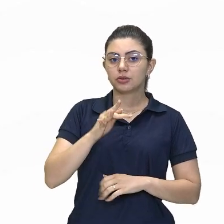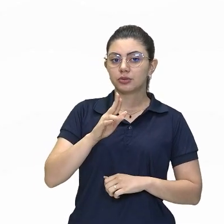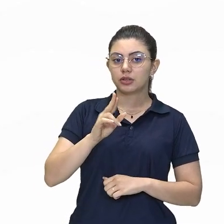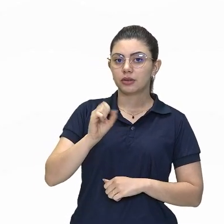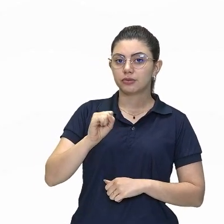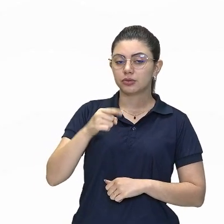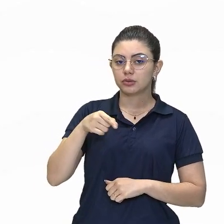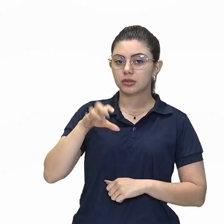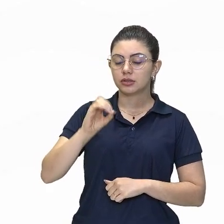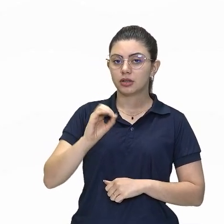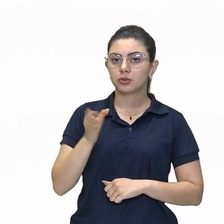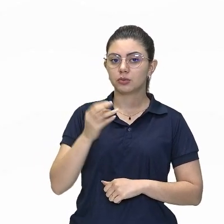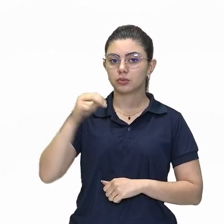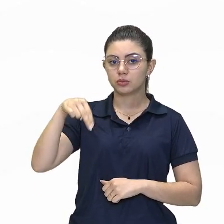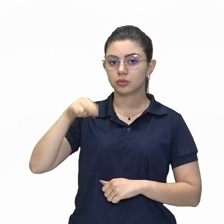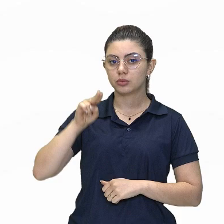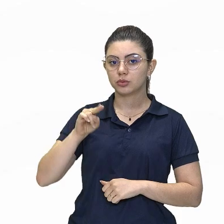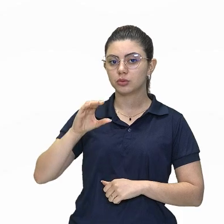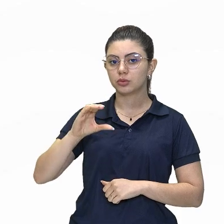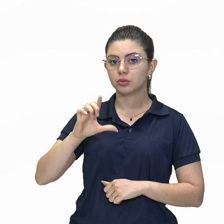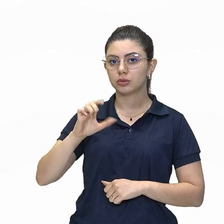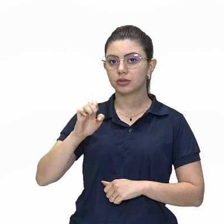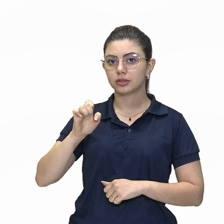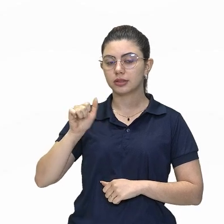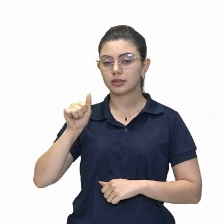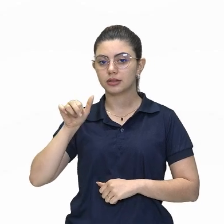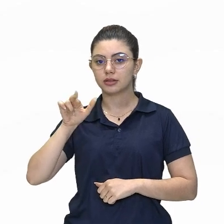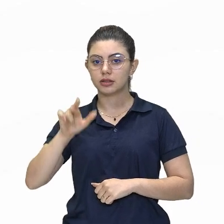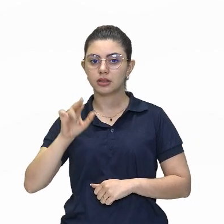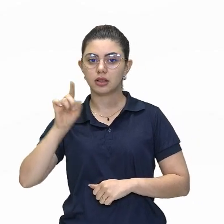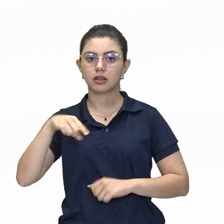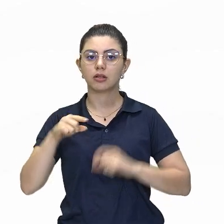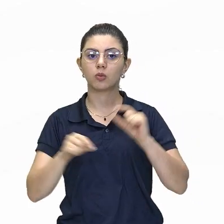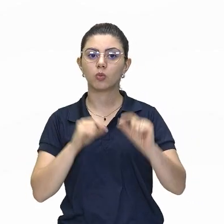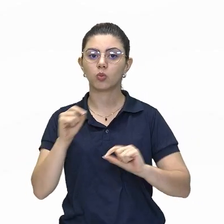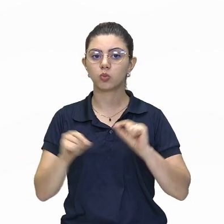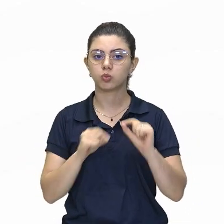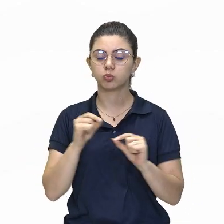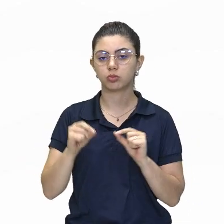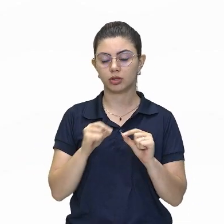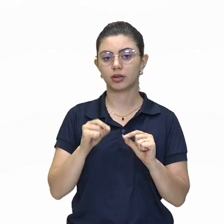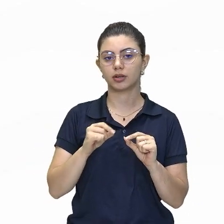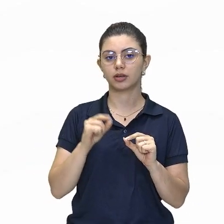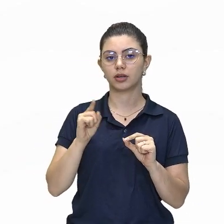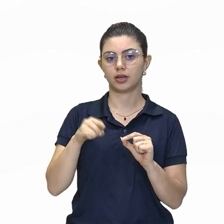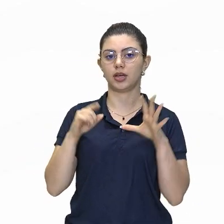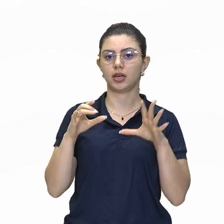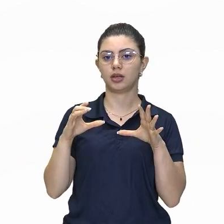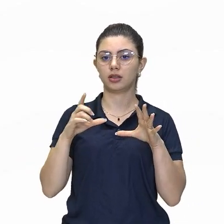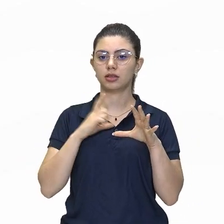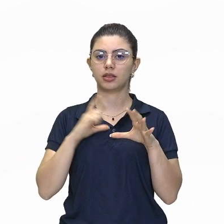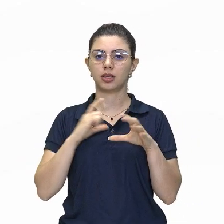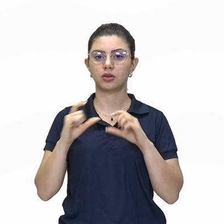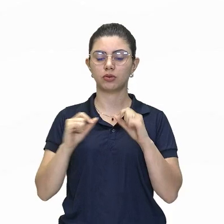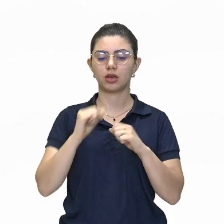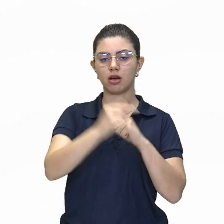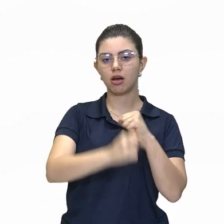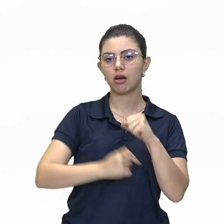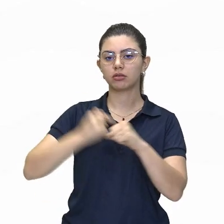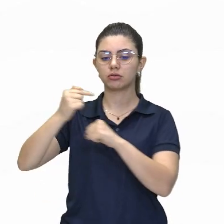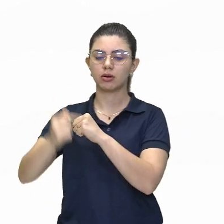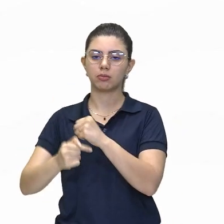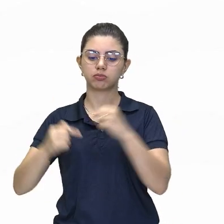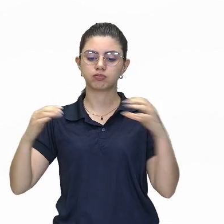junção de núcleos atômicos, produzindo um núcleo de maior